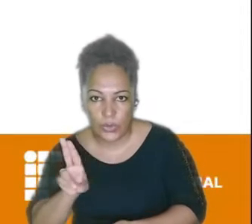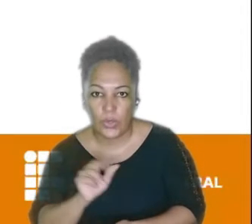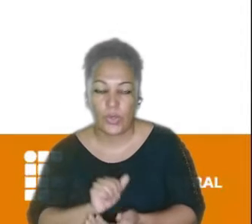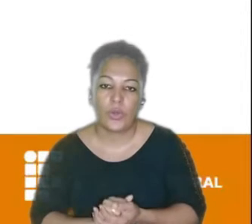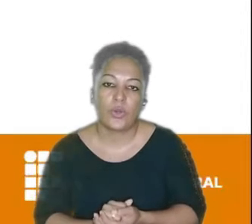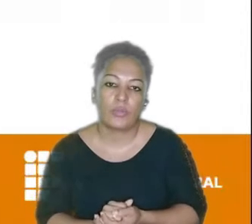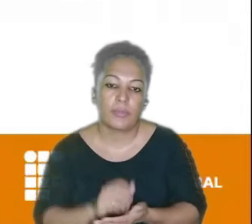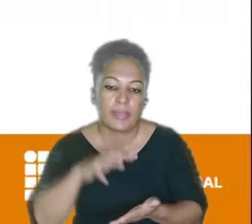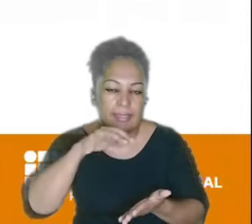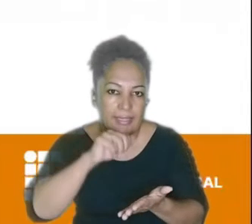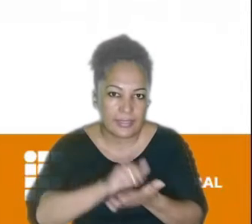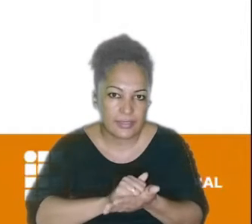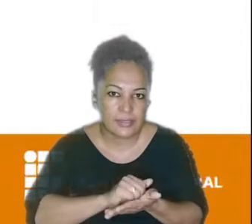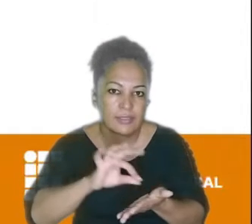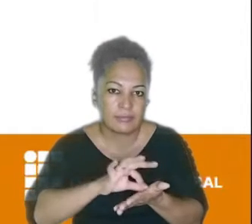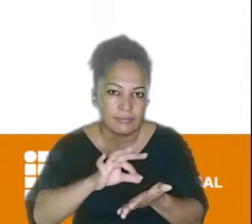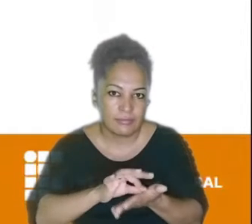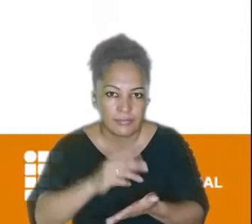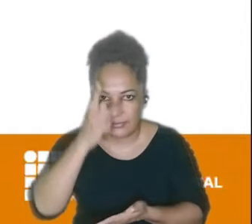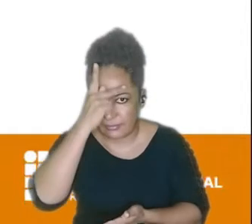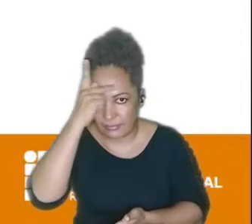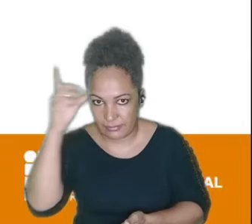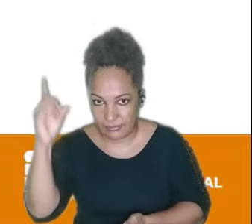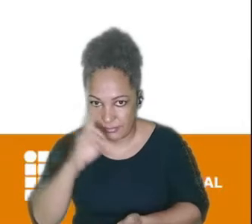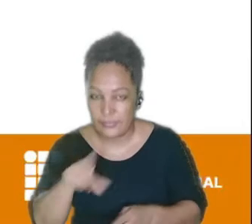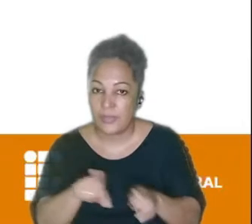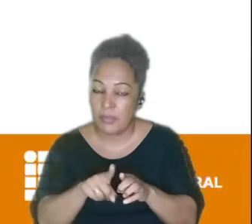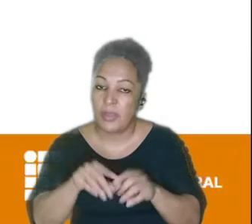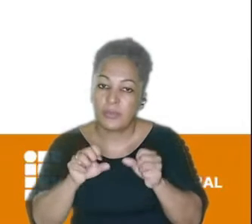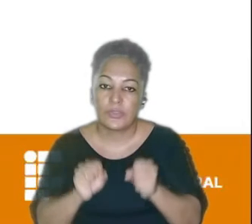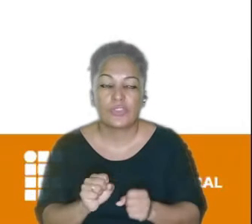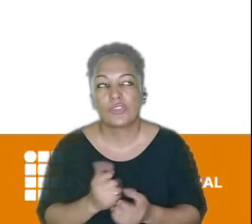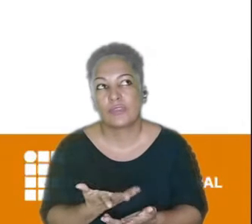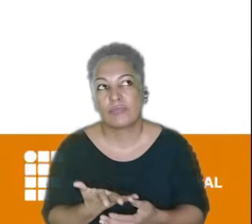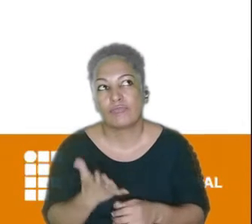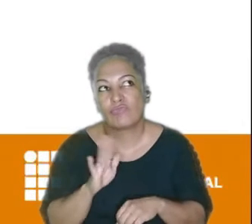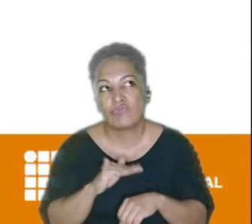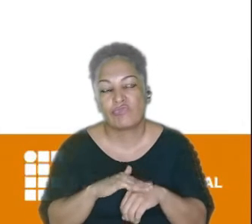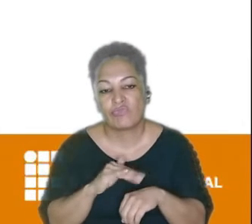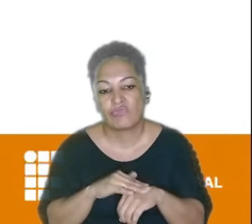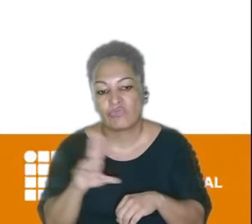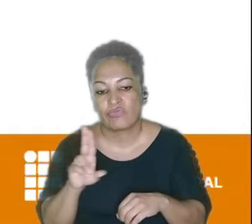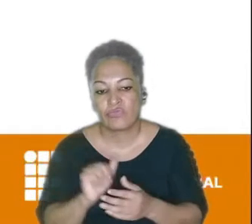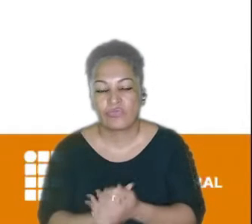uma funcionalidade para cadastrar o passageiro. Poderia também chamar ele de...